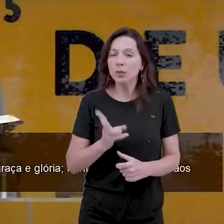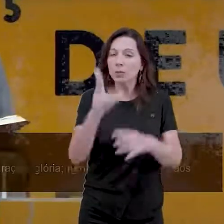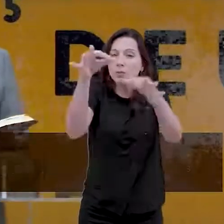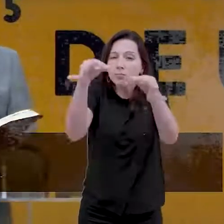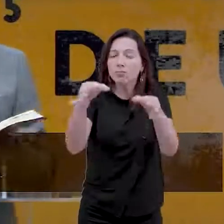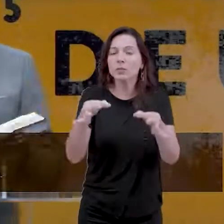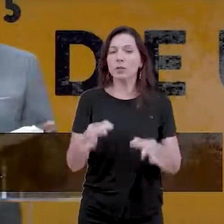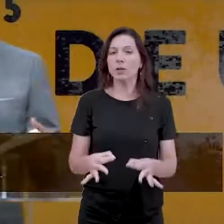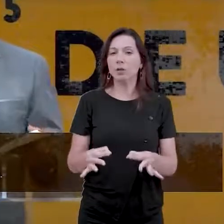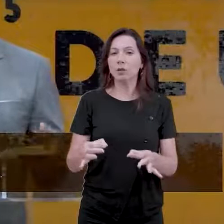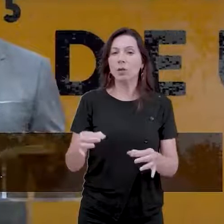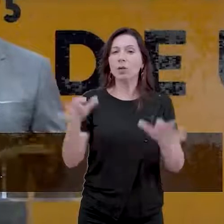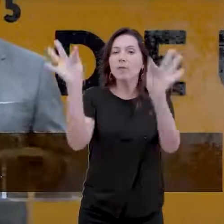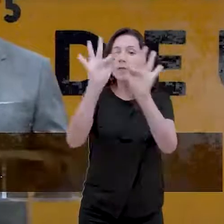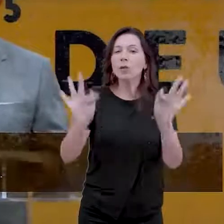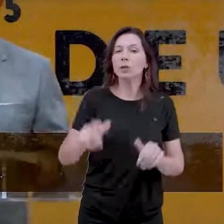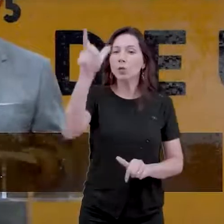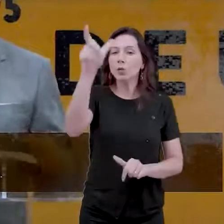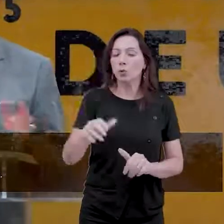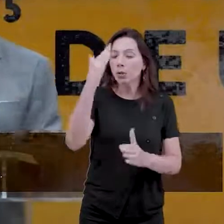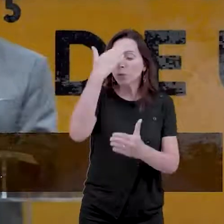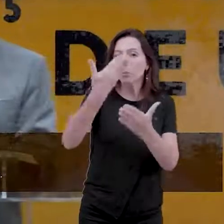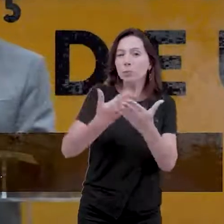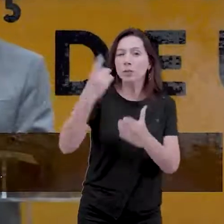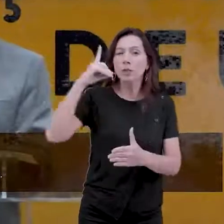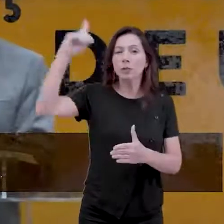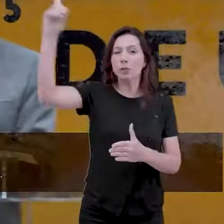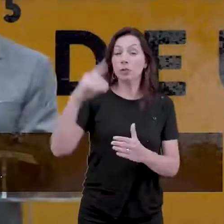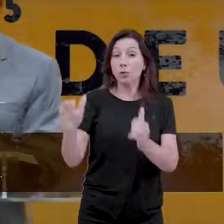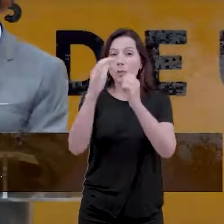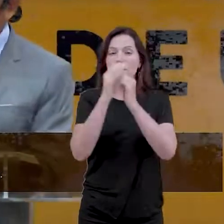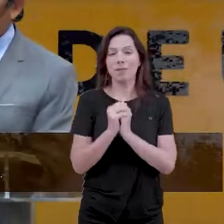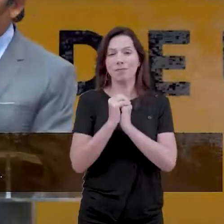homem que em ti confia. Amém.